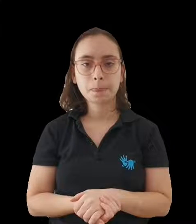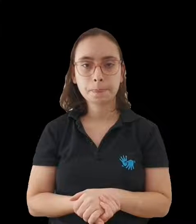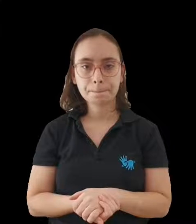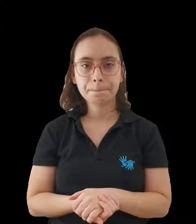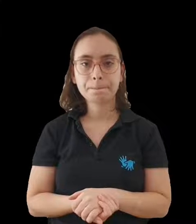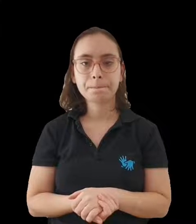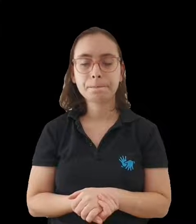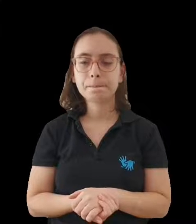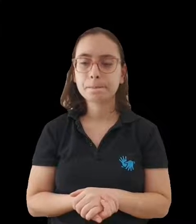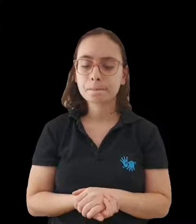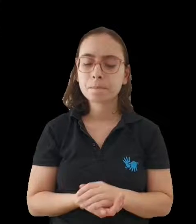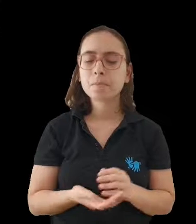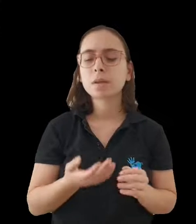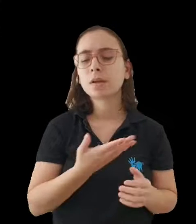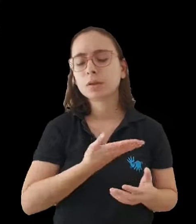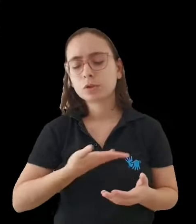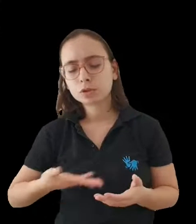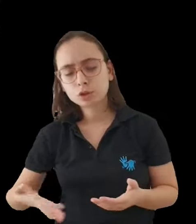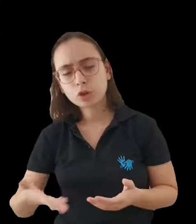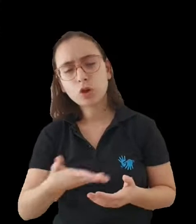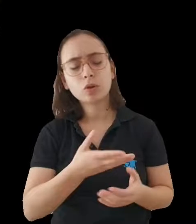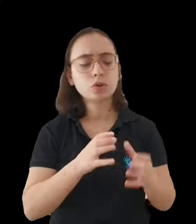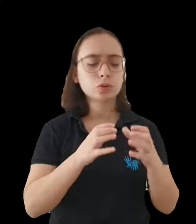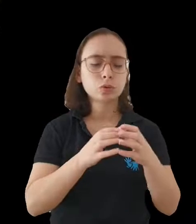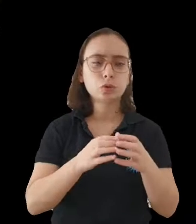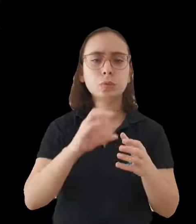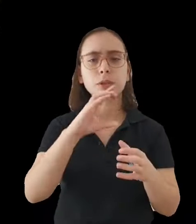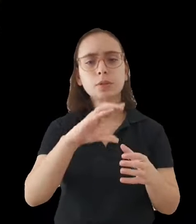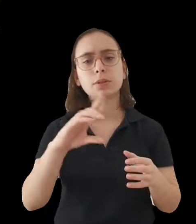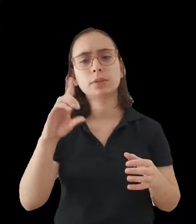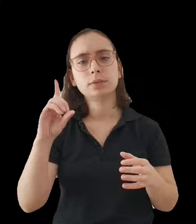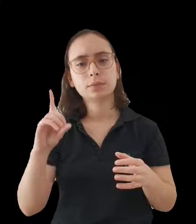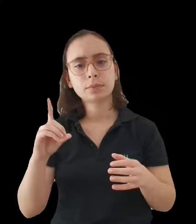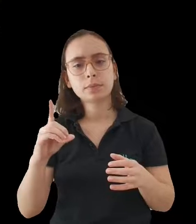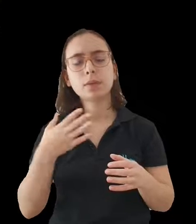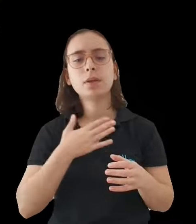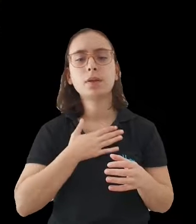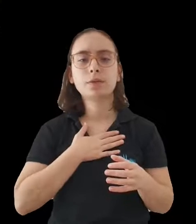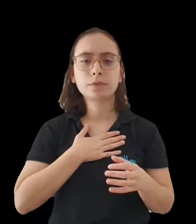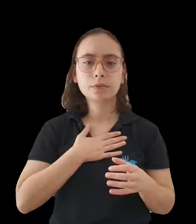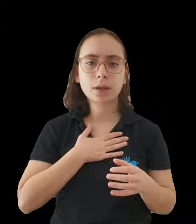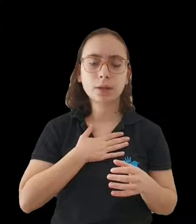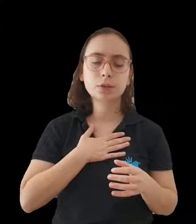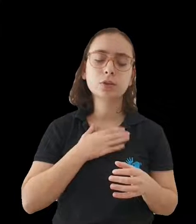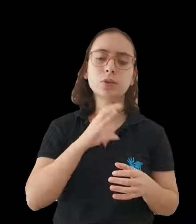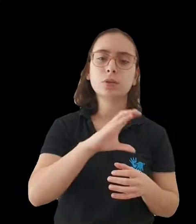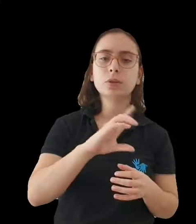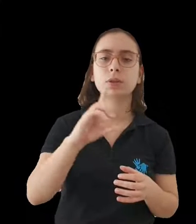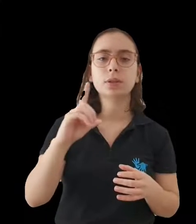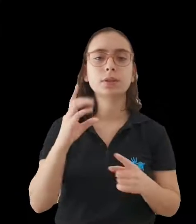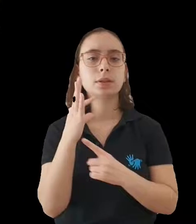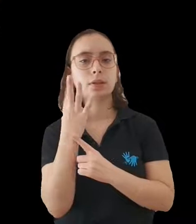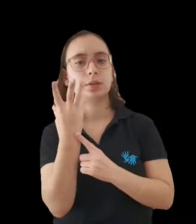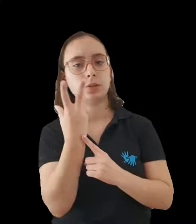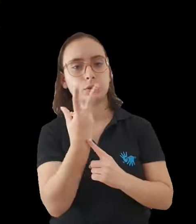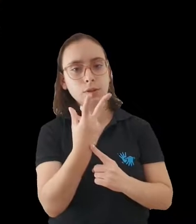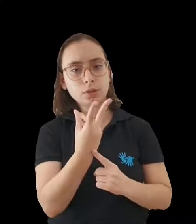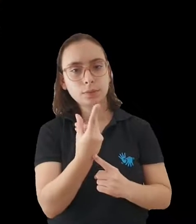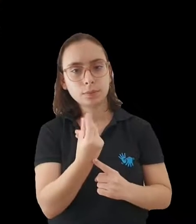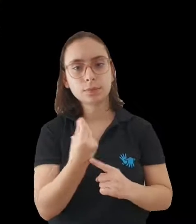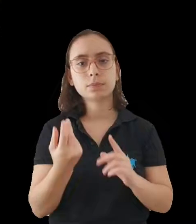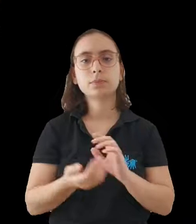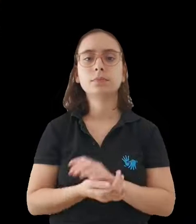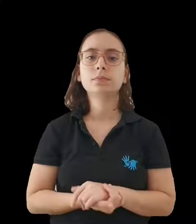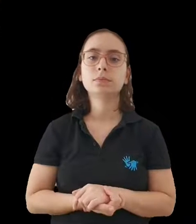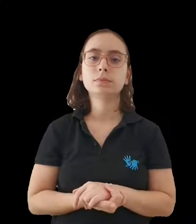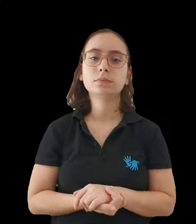de coordenação, né? Eu faço parte da coordenação artística, da coordenação da